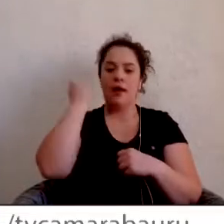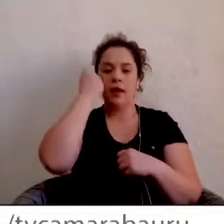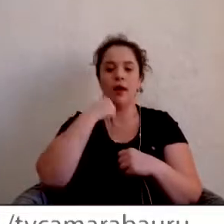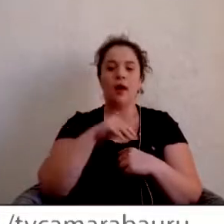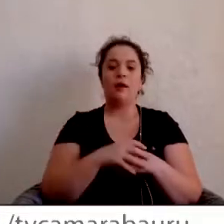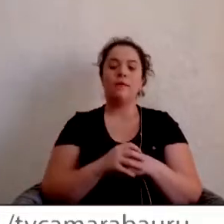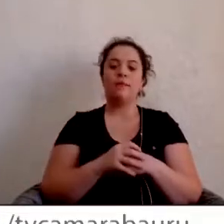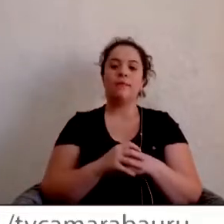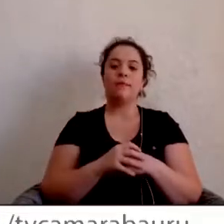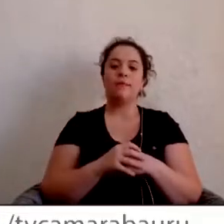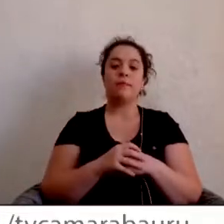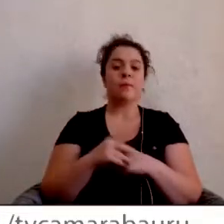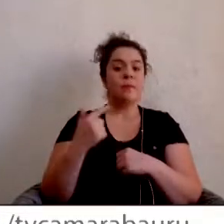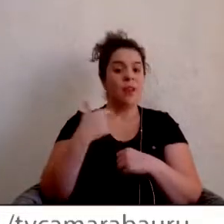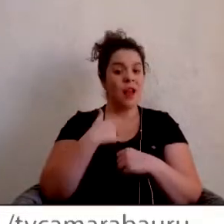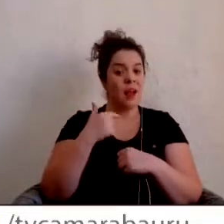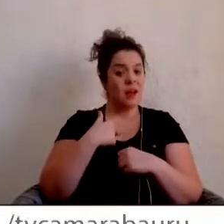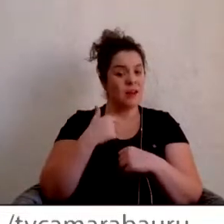o que para mim já veio até